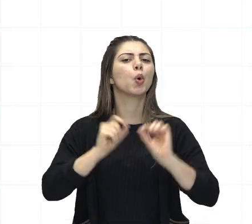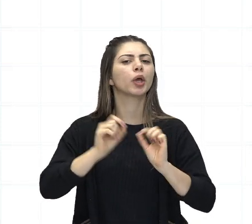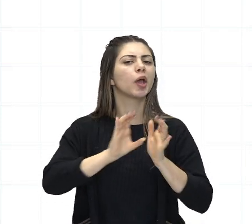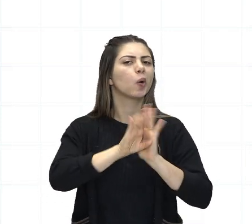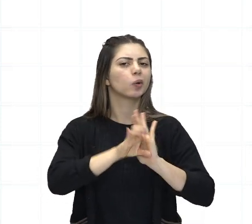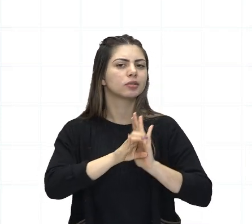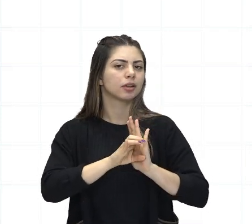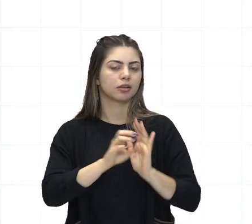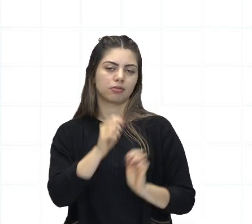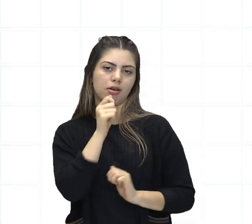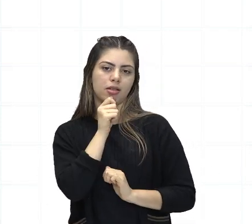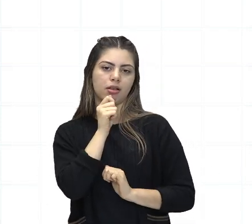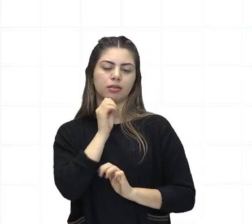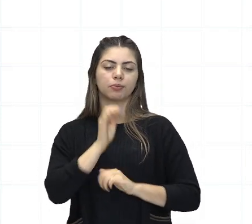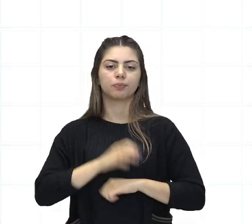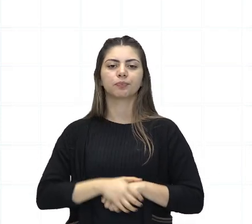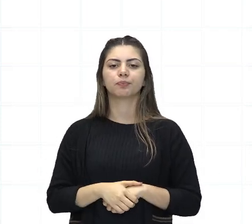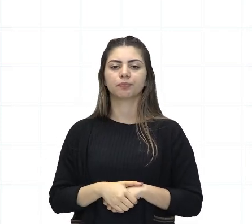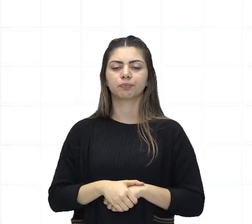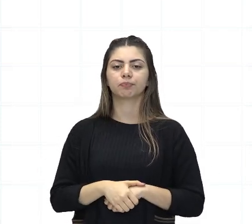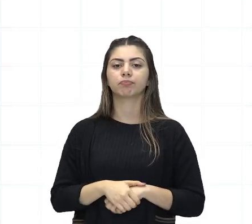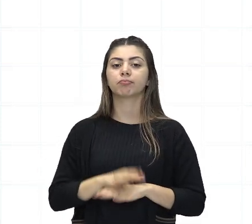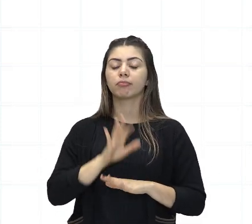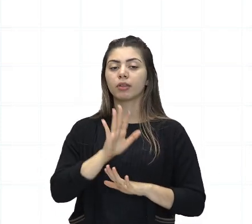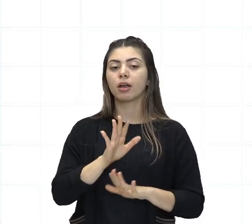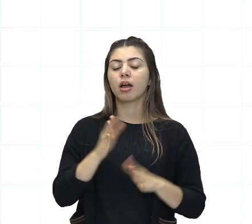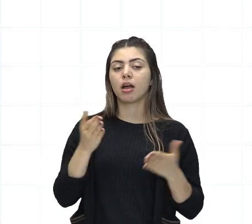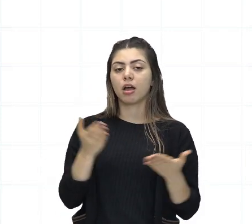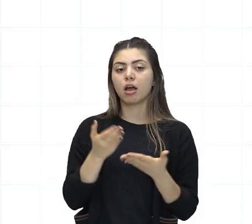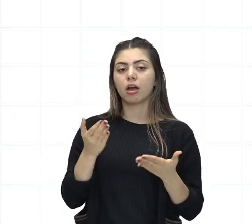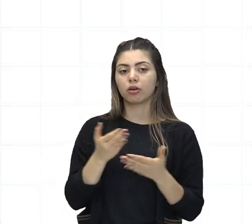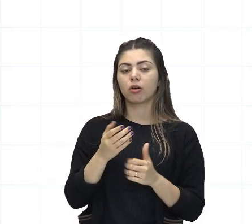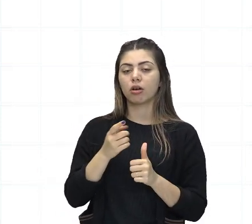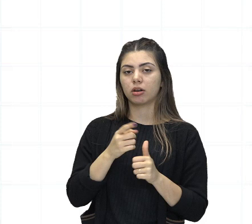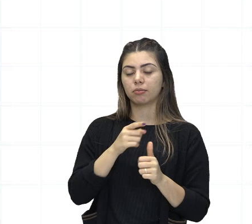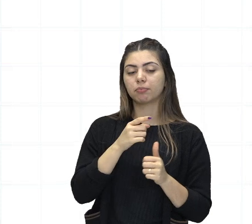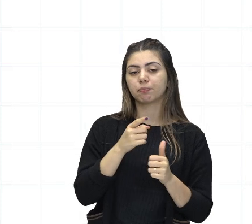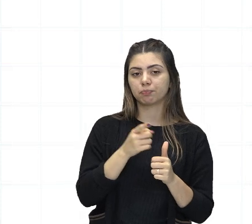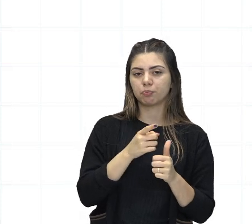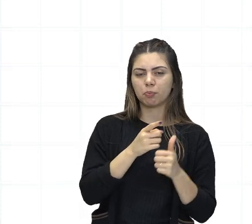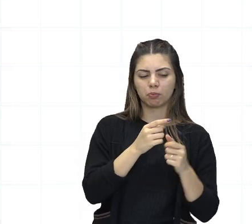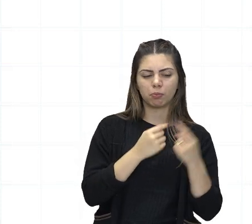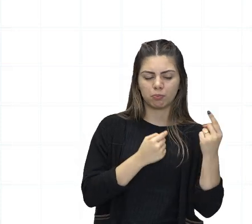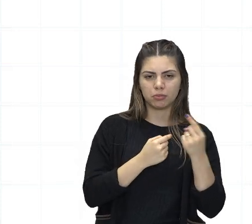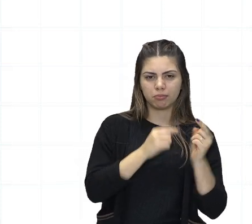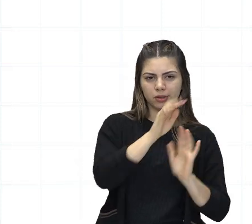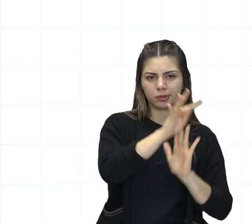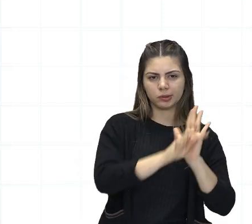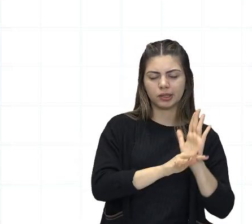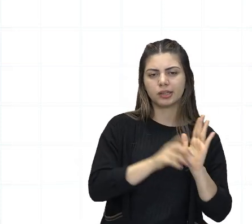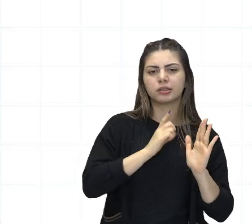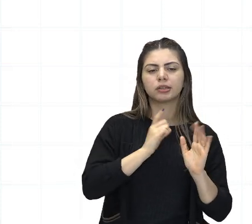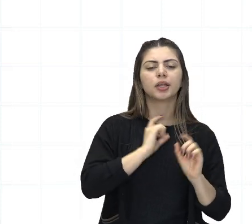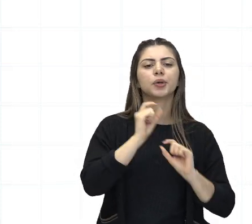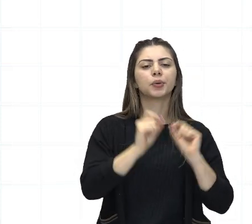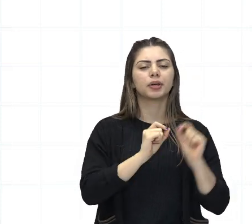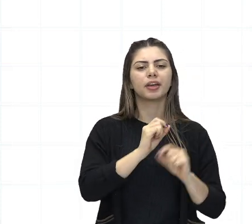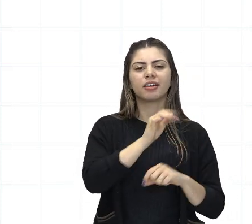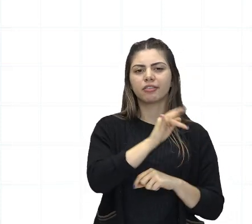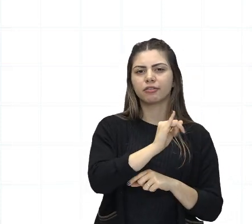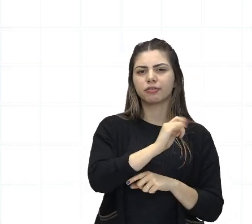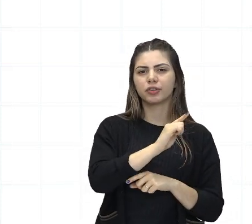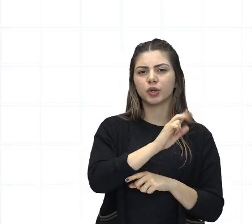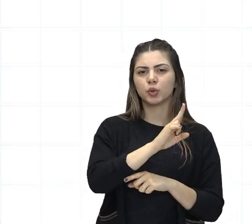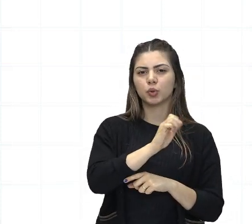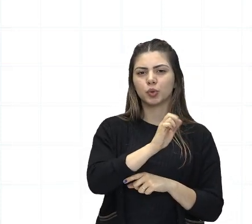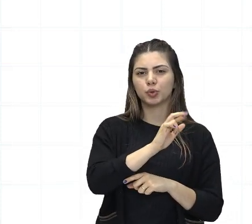tipologia textual nem esse gênero, certo? O primeiro texto vem com uma linguagem mais figurada, né? E